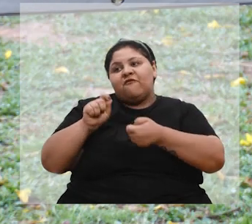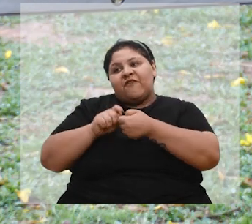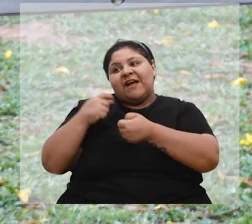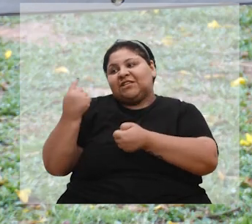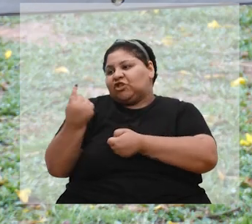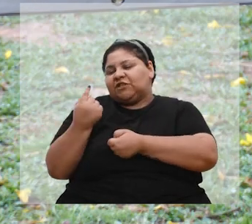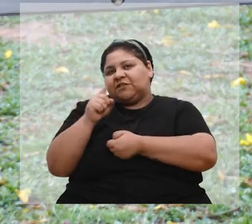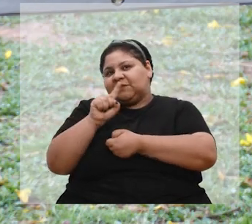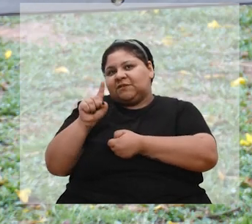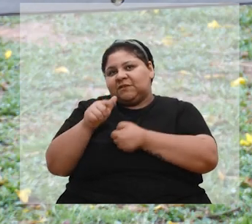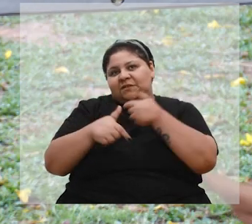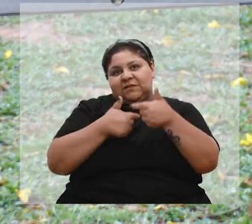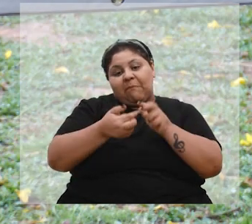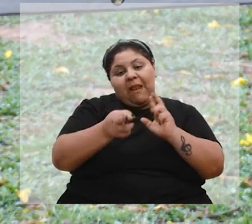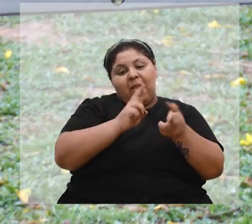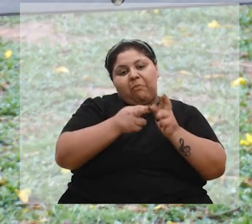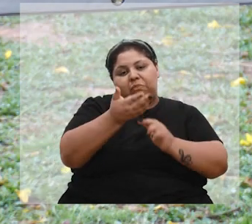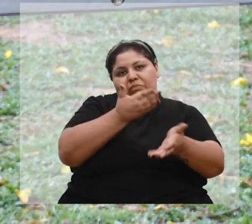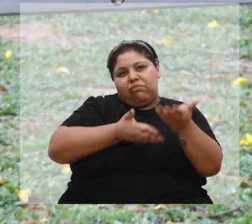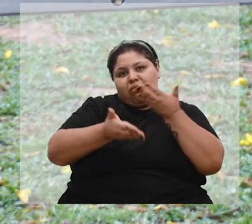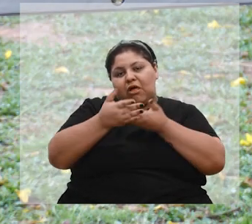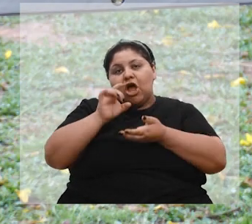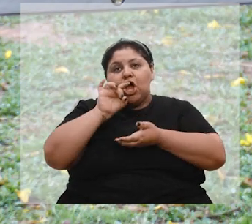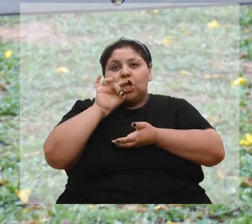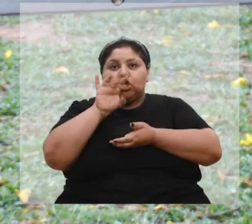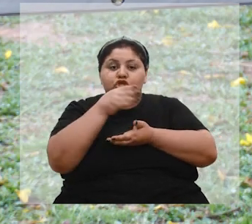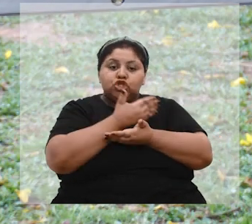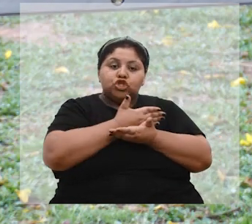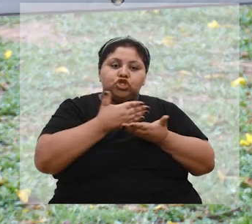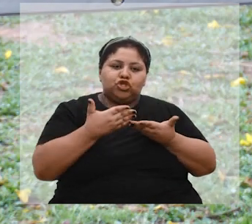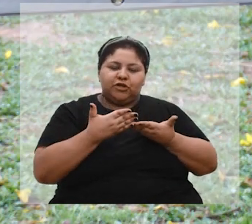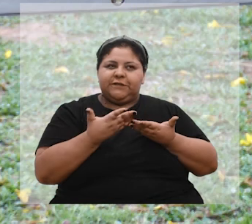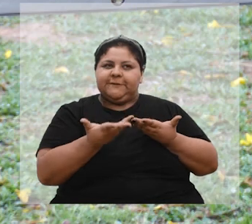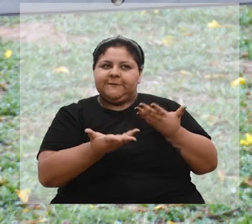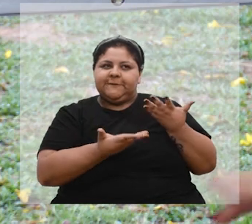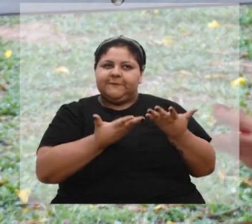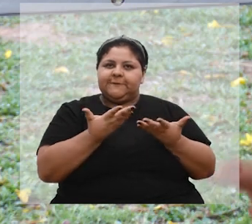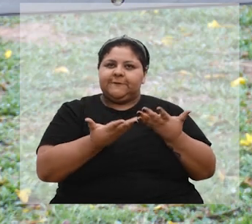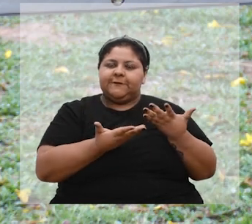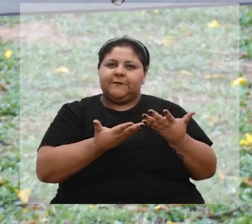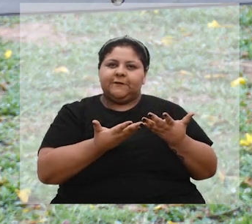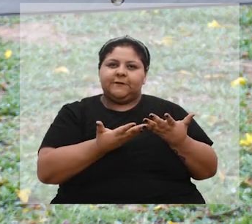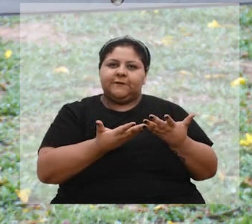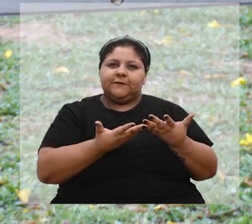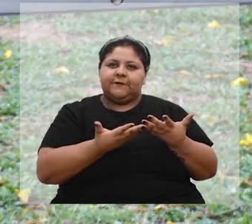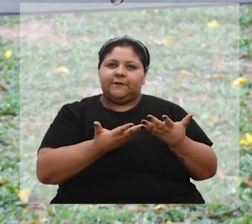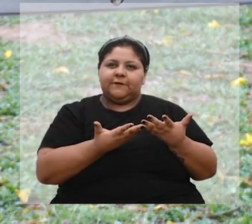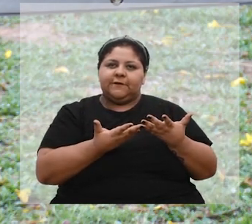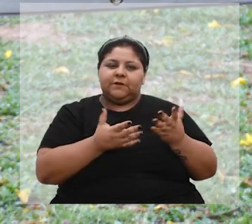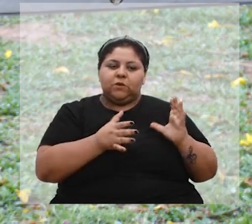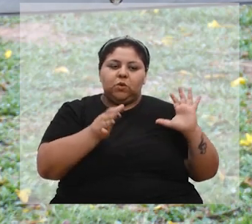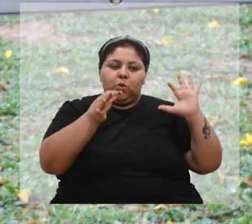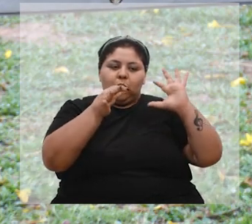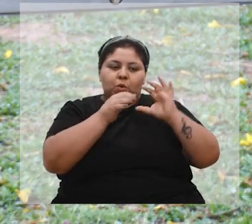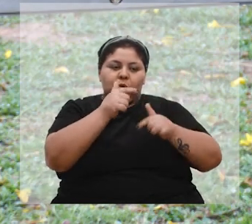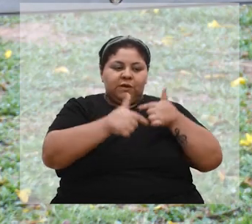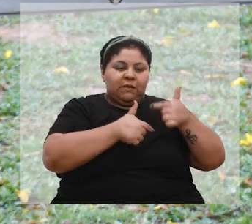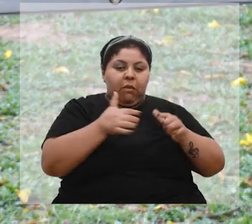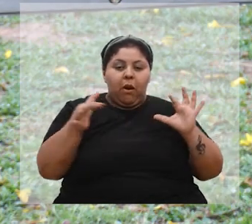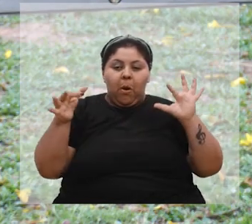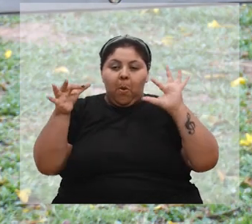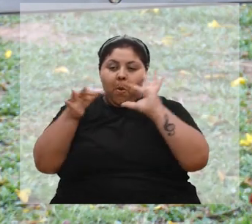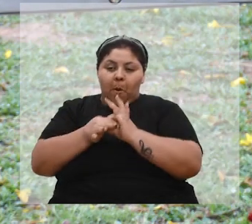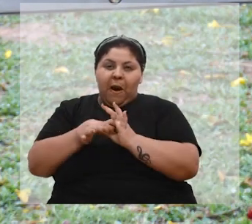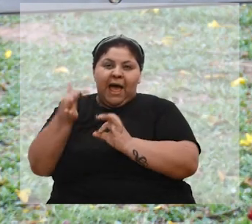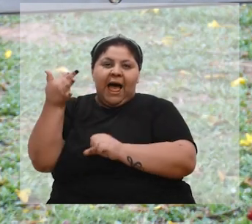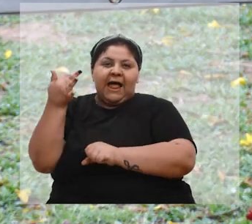faz sozinho, é um trabalho que a gente faça na relação com o outro. Só que a gente entra numa pegada de ligar